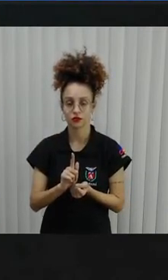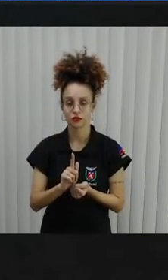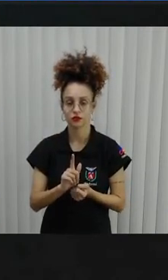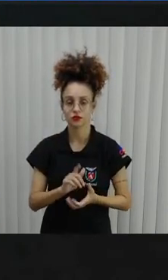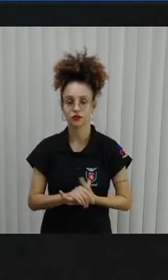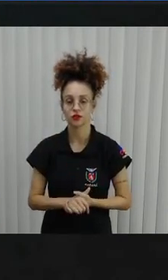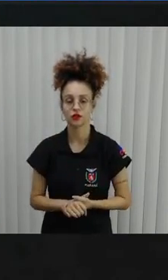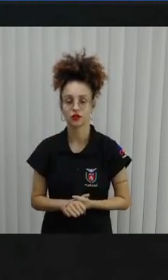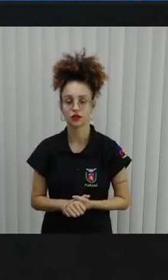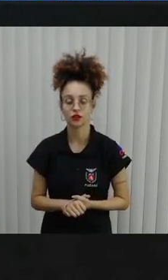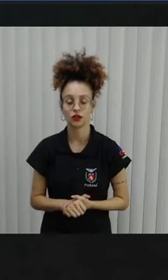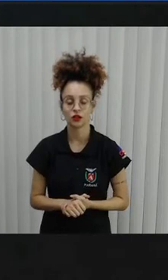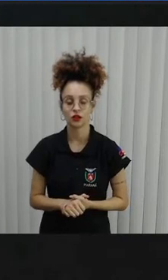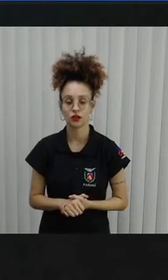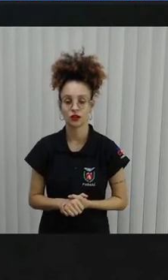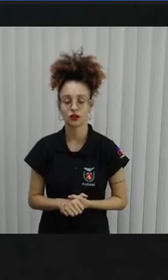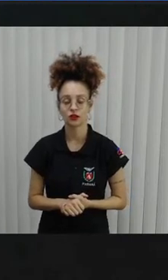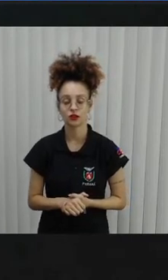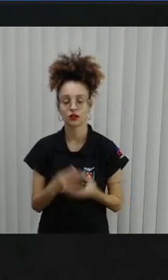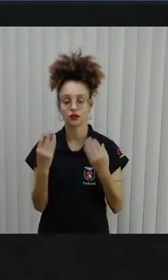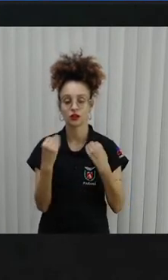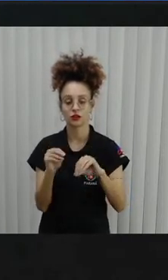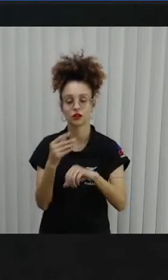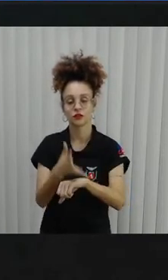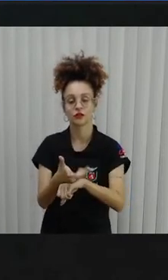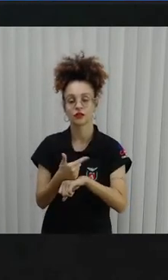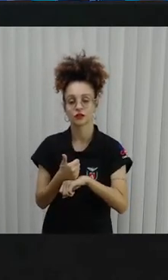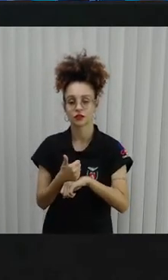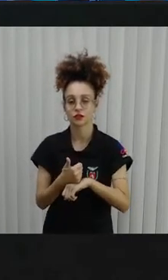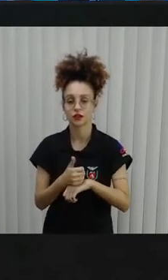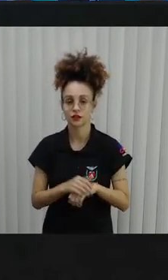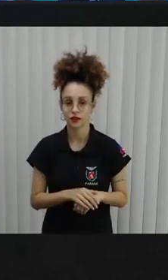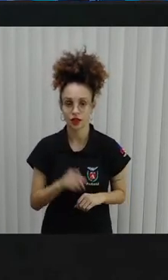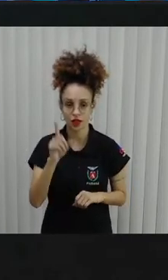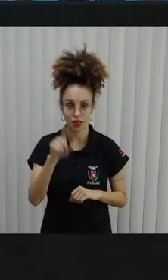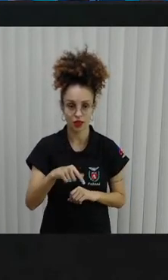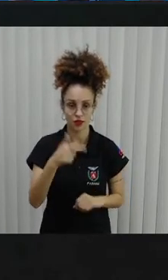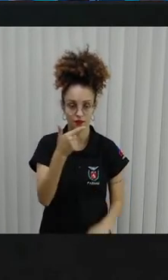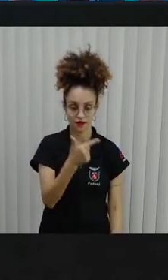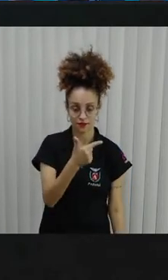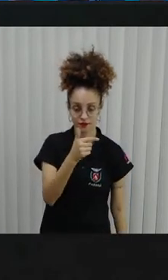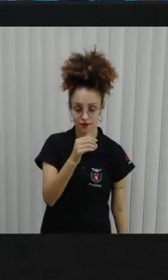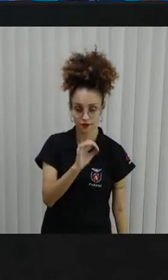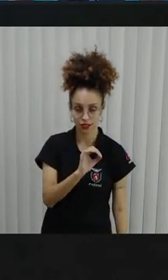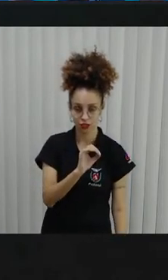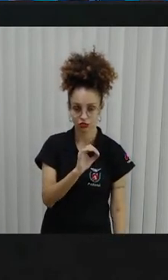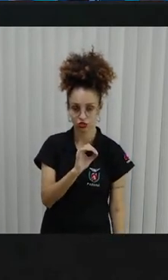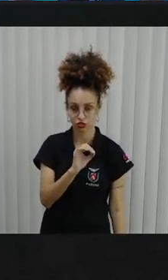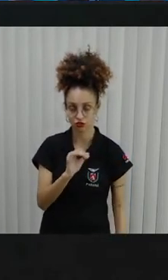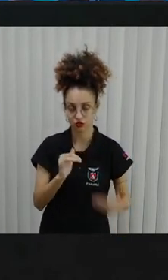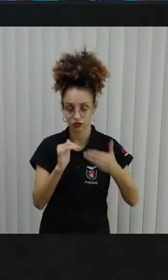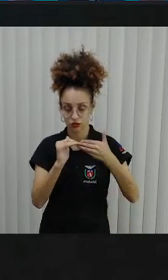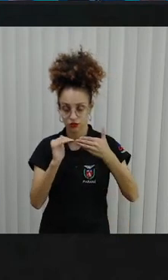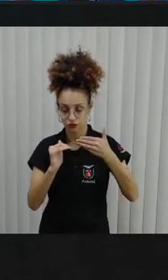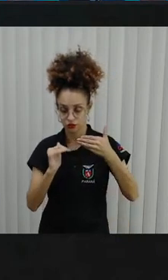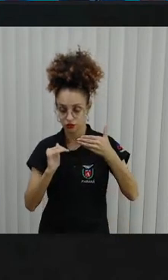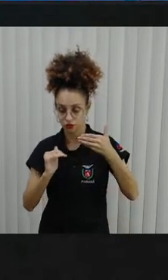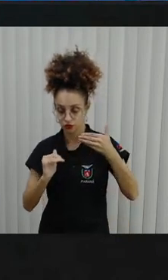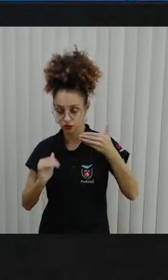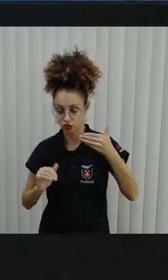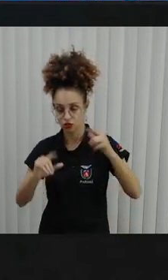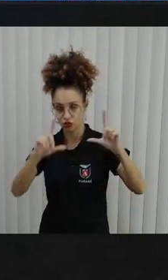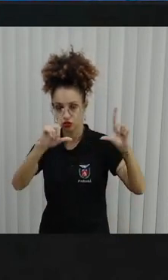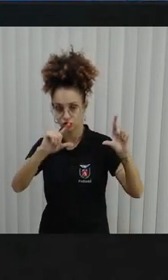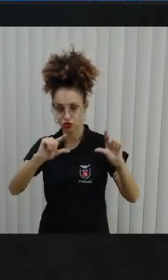adicione a gravidade na velocidade. A ideia aí é colocar 20, daí como está diminuindo de 2 em 2, ele vai diminuindo, né? Isso,